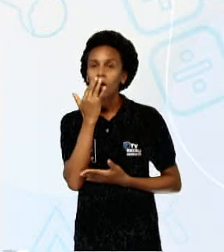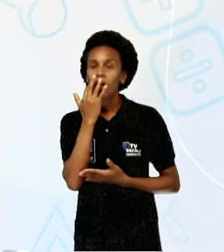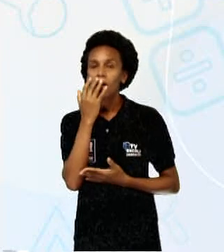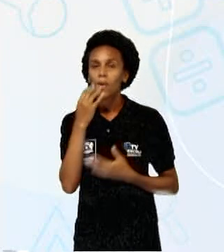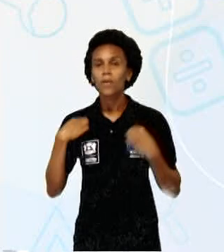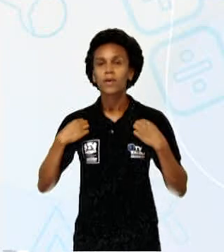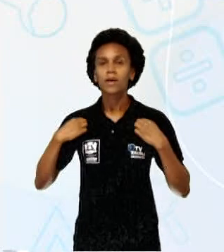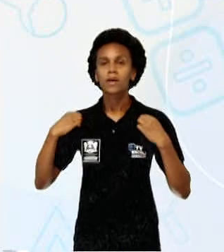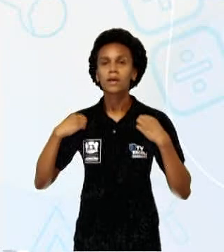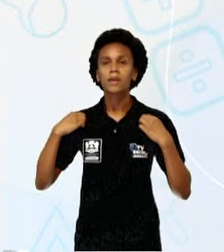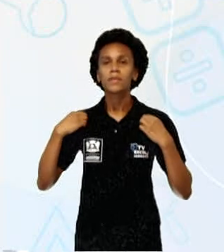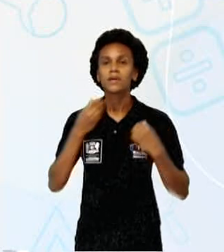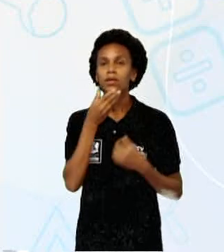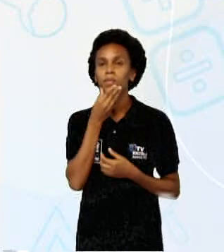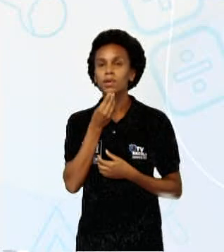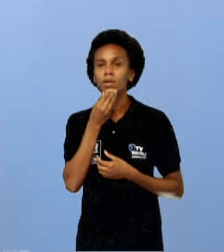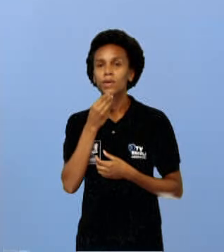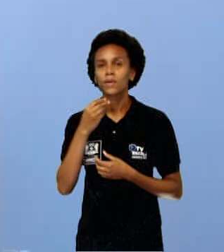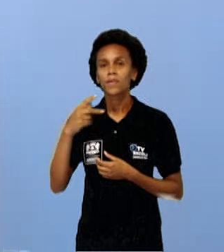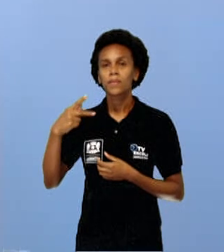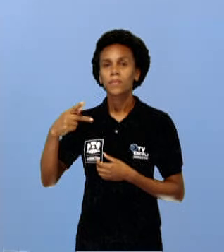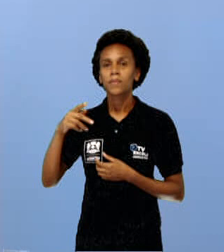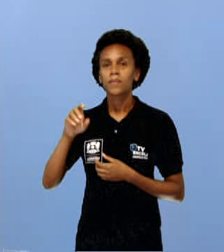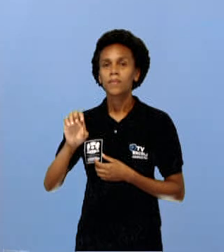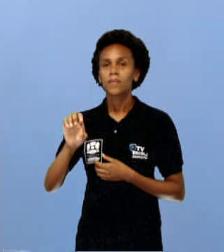da fila é vermelha